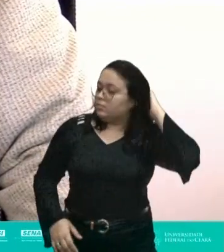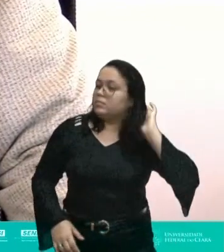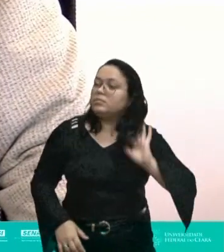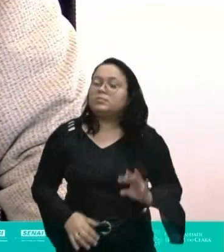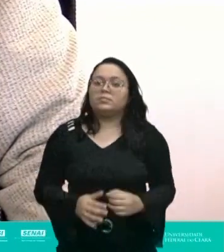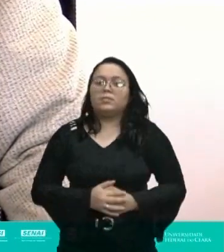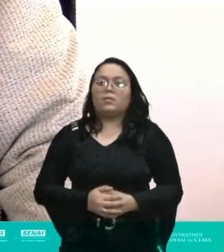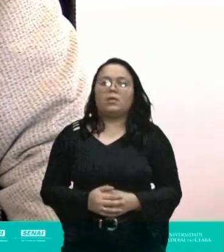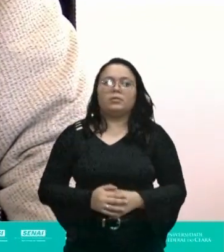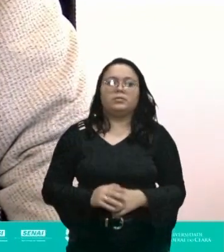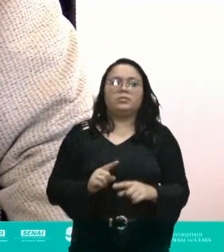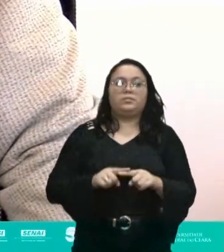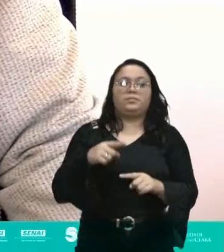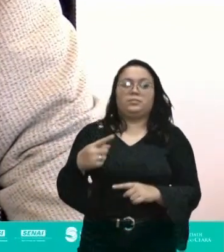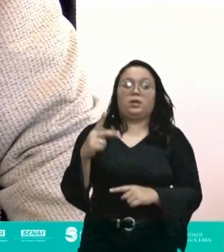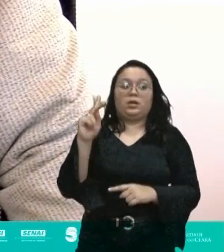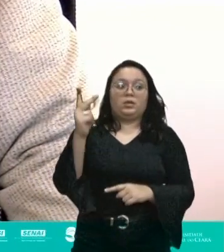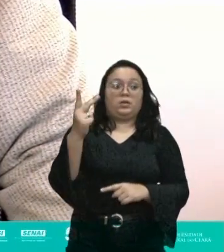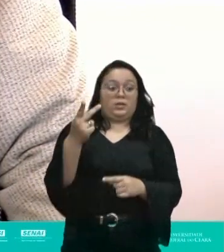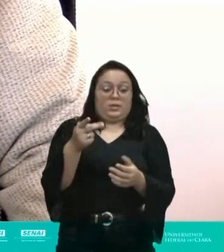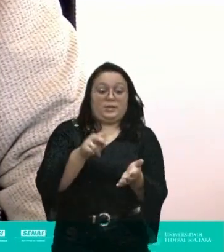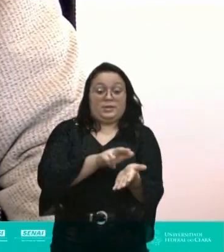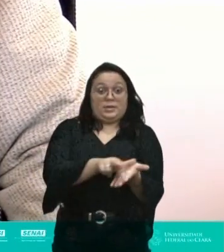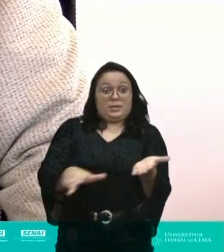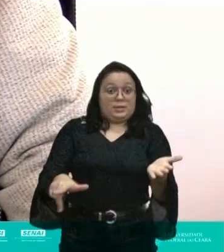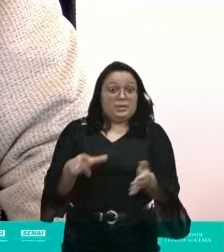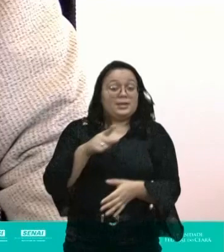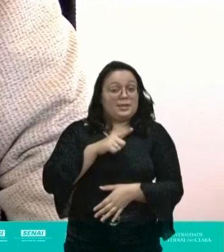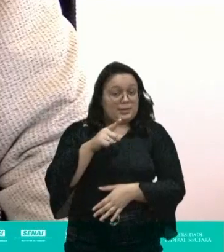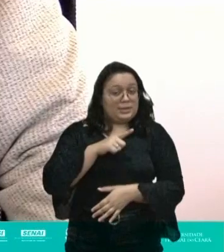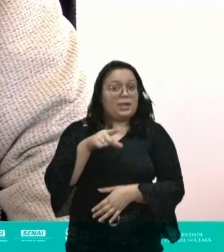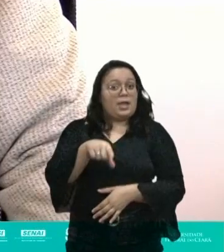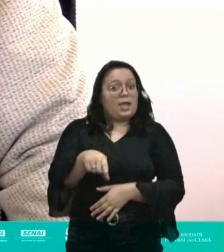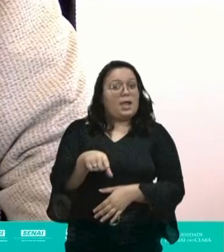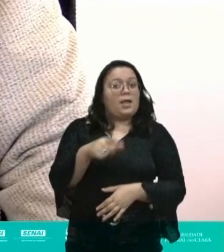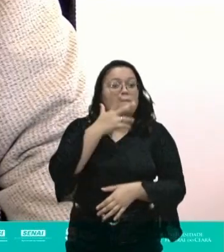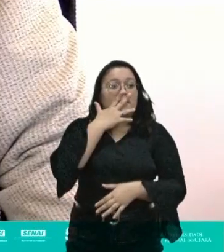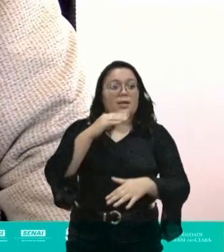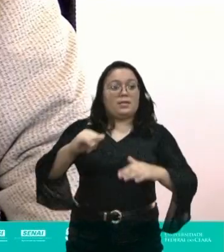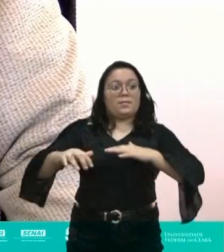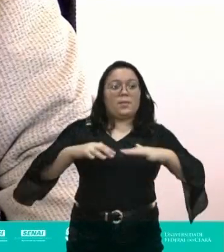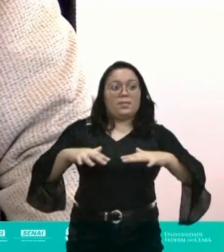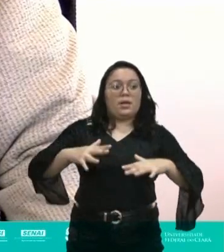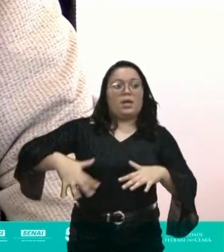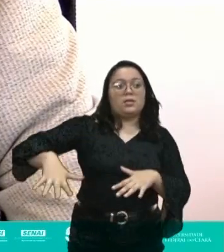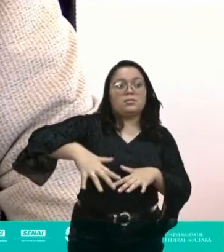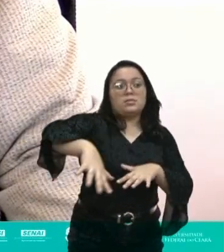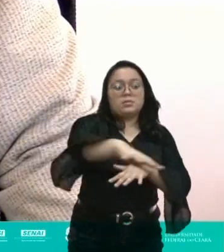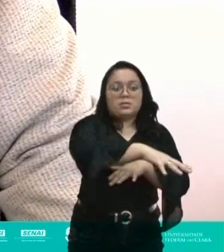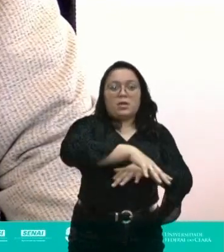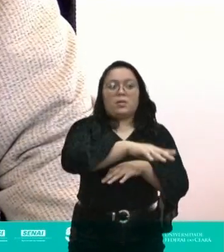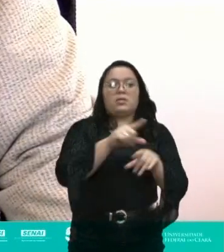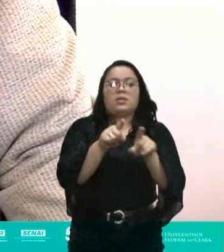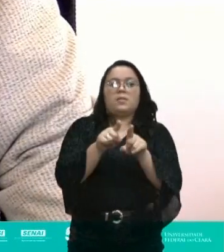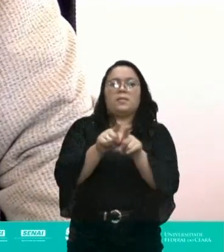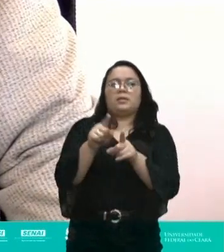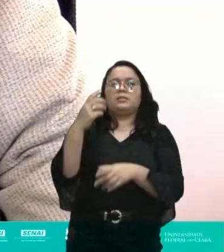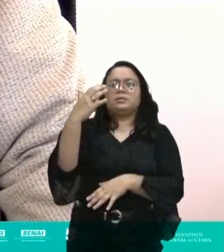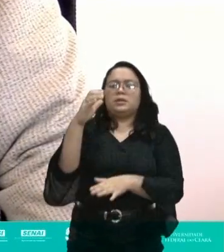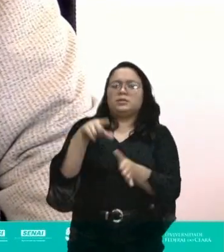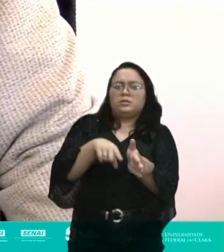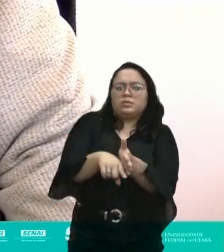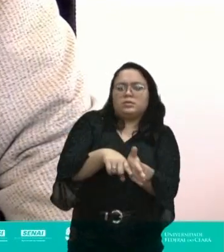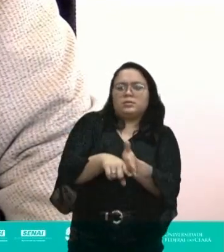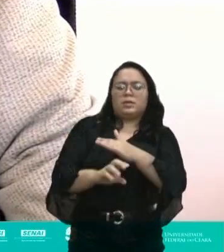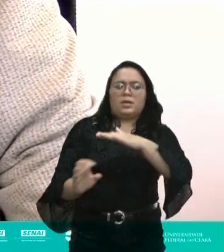aposta no hidrogênio e seus derivados é uma grande oportunidade estratégica que implica a mobilização de todos os stakeholders, dos cientistas aos empresários,